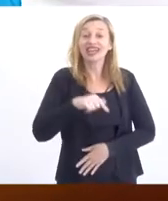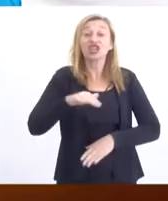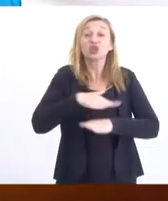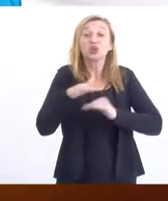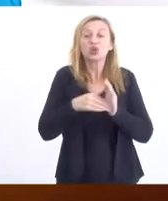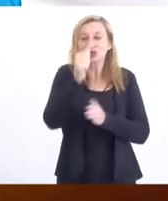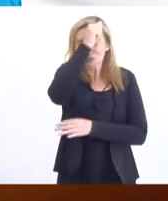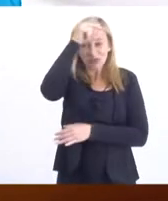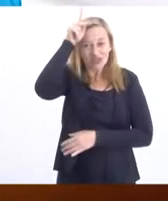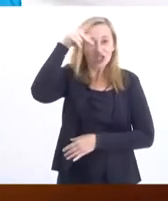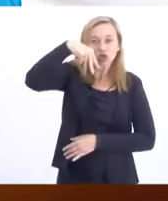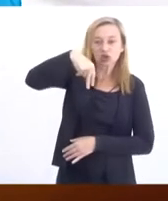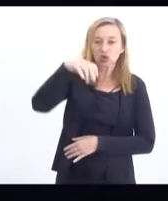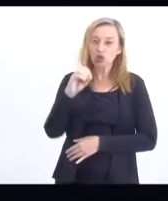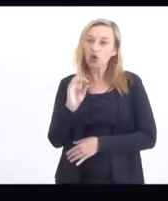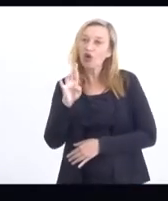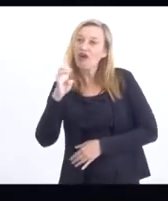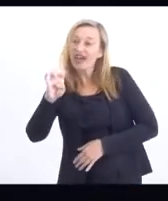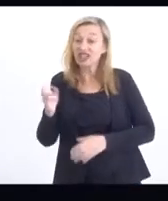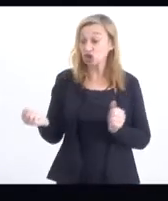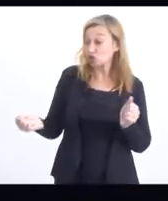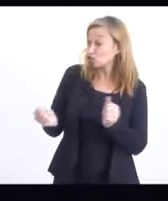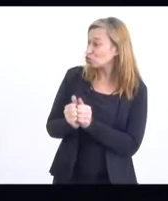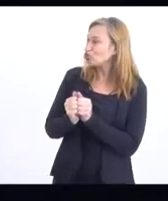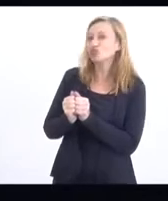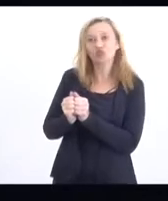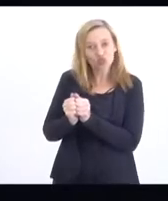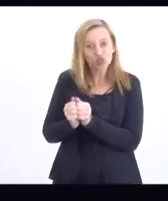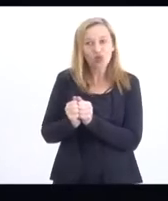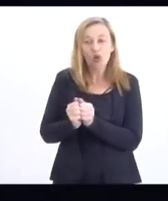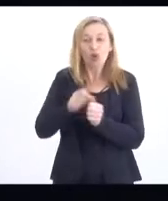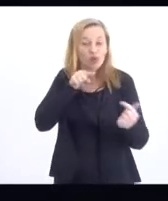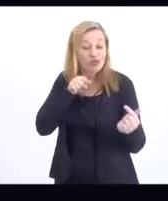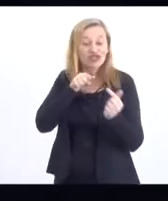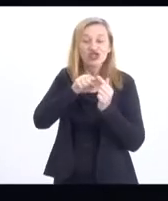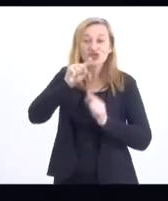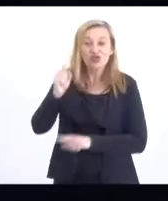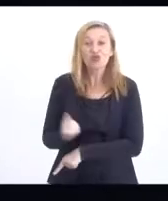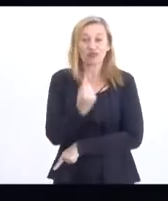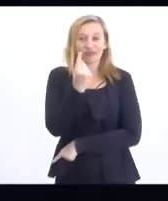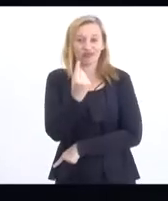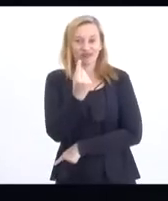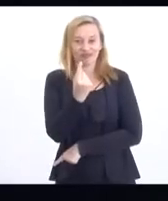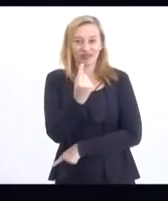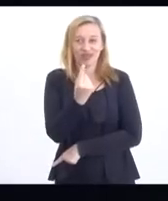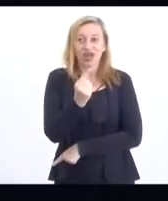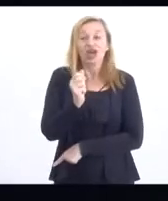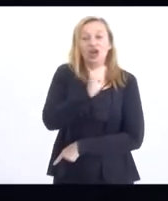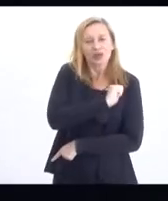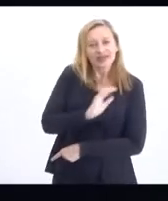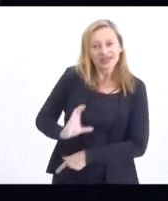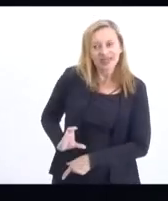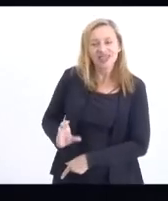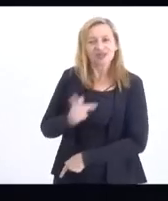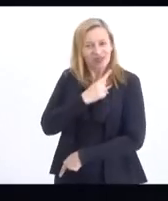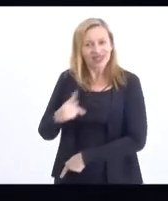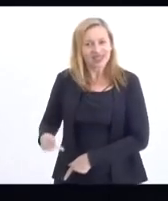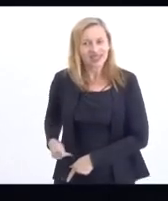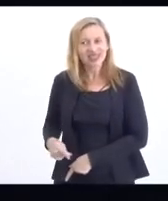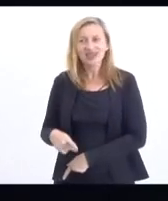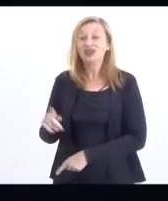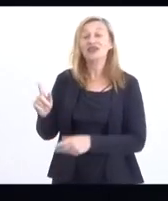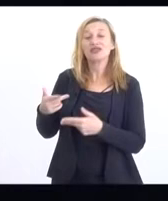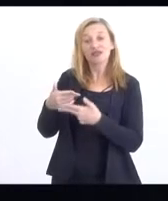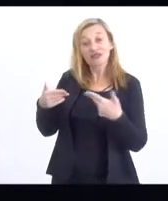prefeitos do Noroeste. Estamos juntos com o mesmo objetivo. E o André, o presidente, fez uma